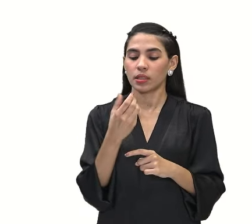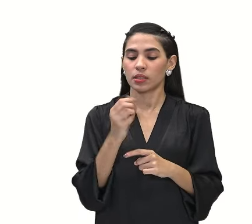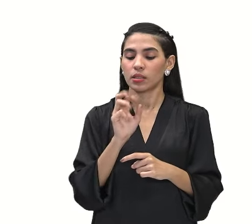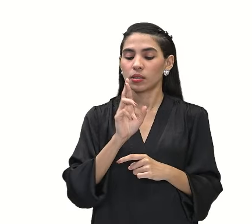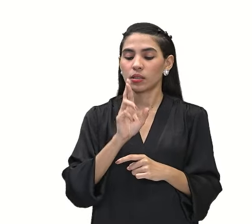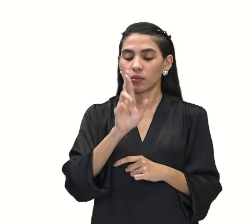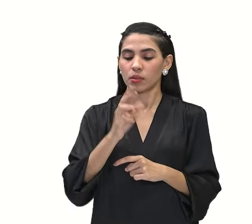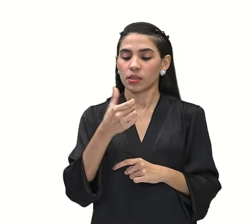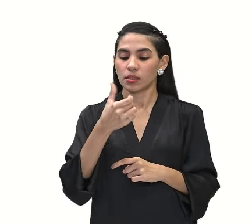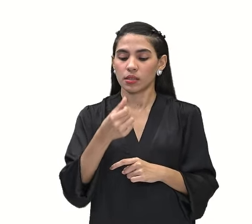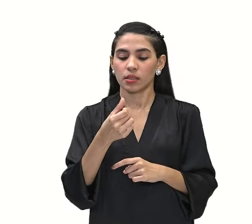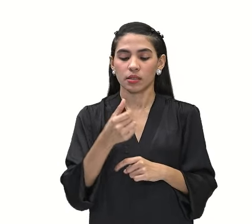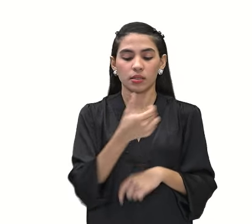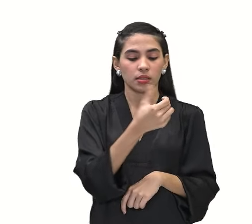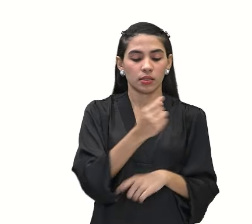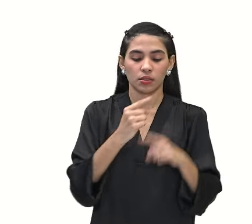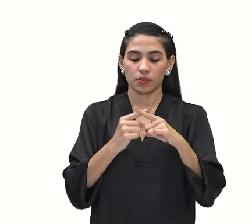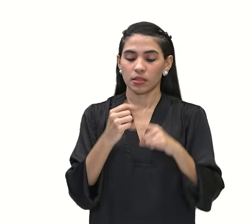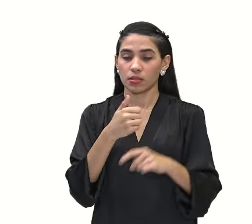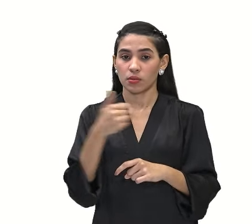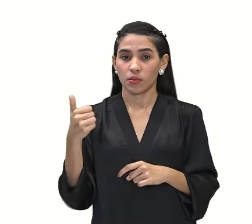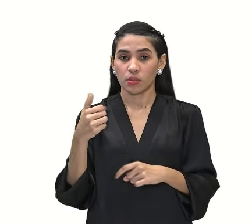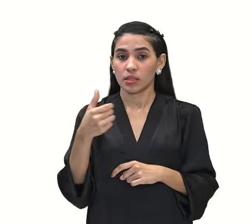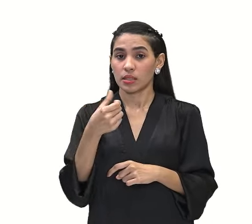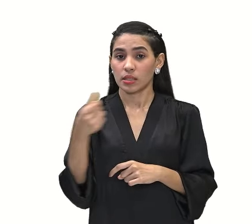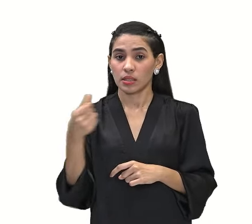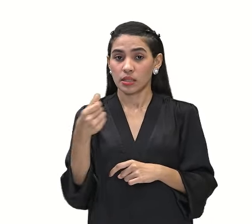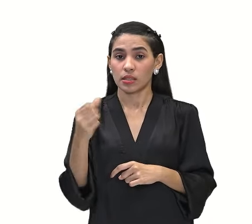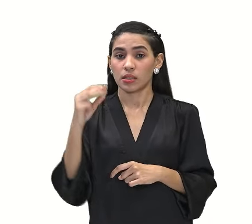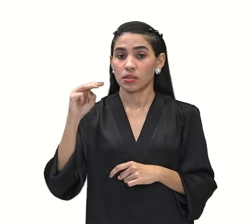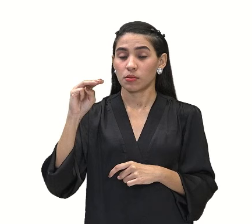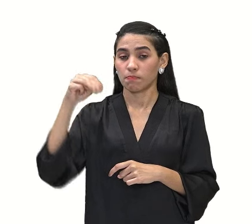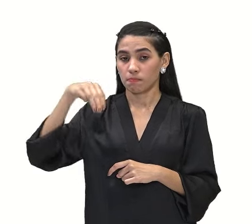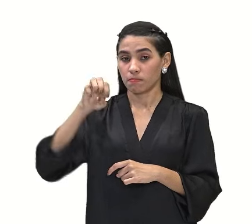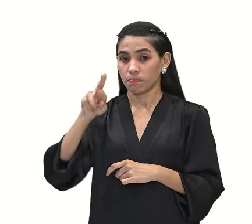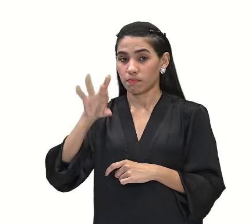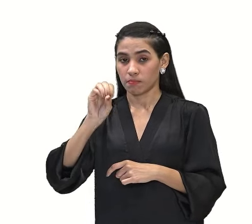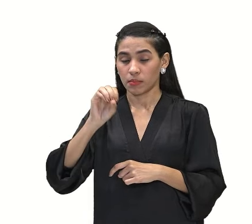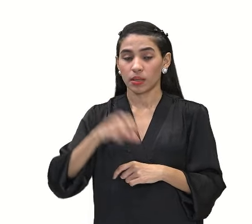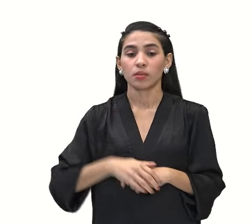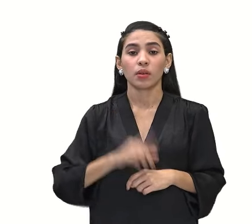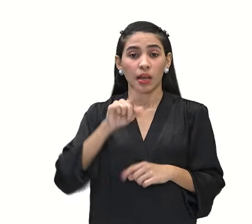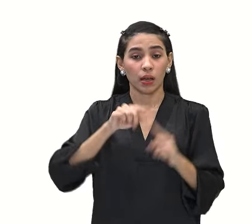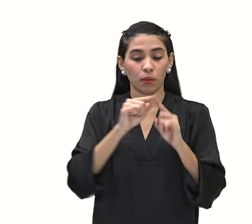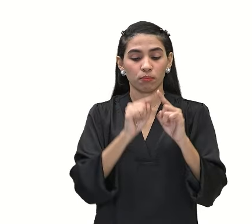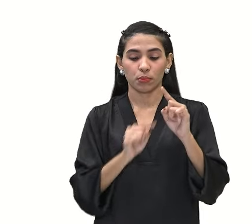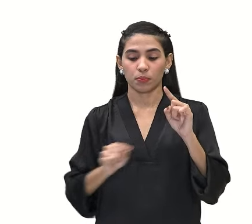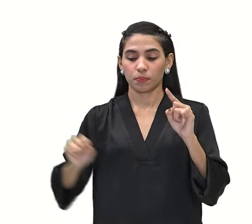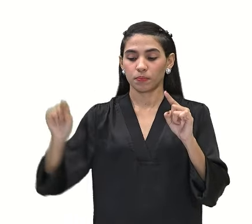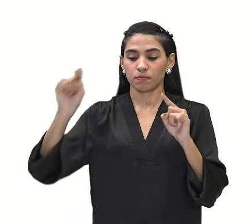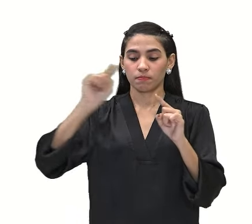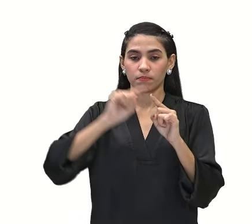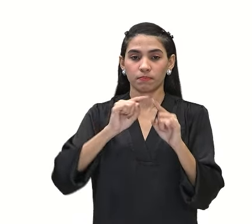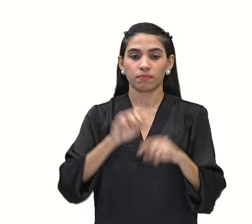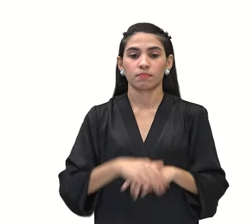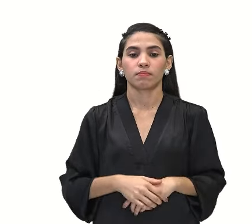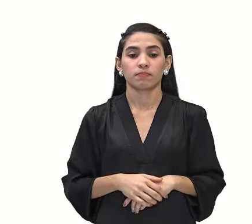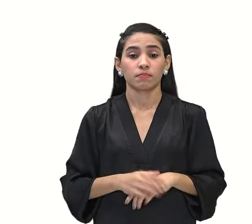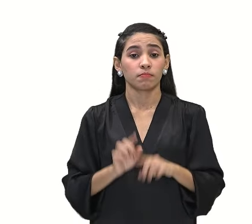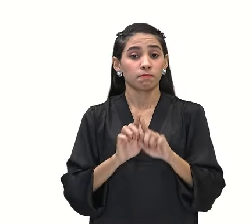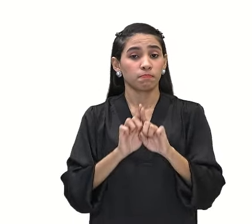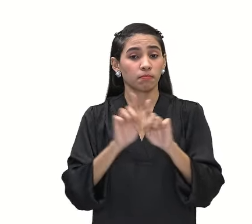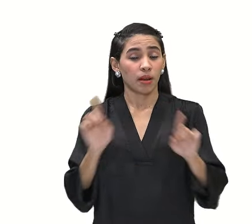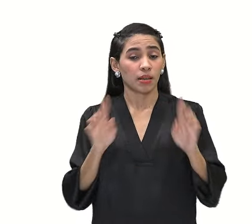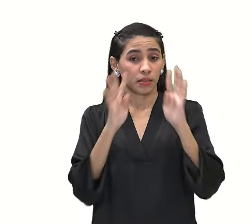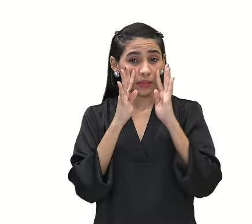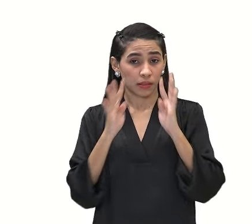6 x 11 66 o quê metros é o comprimento dessa circunferência mas tem um adentro aí né